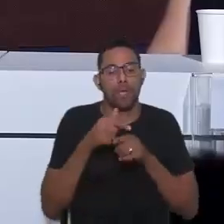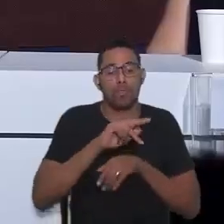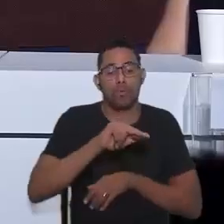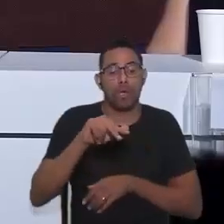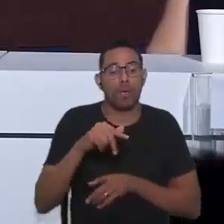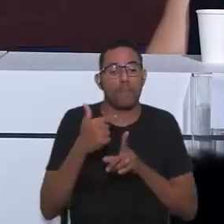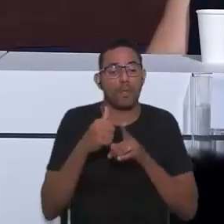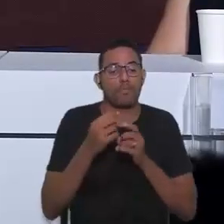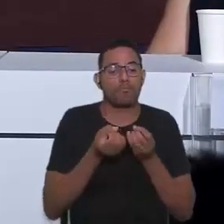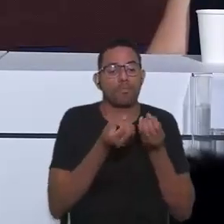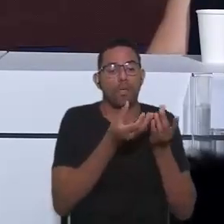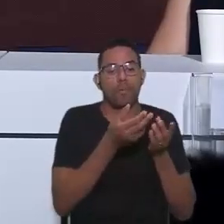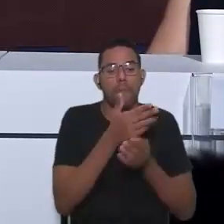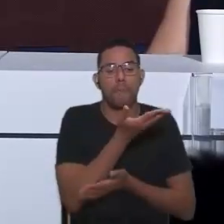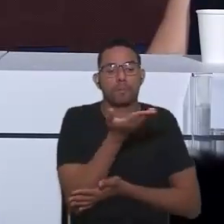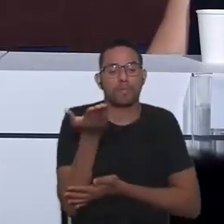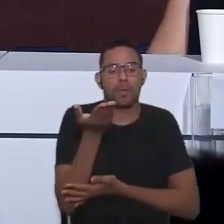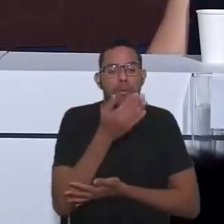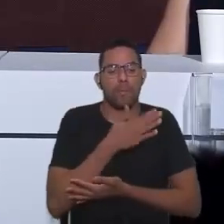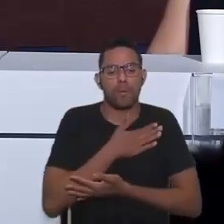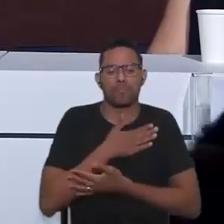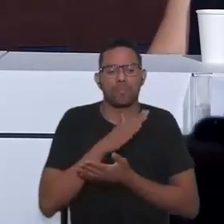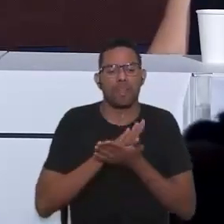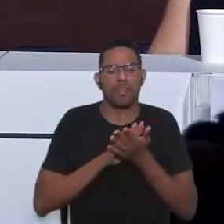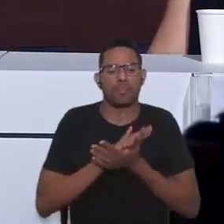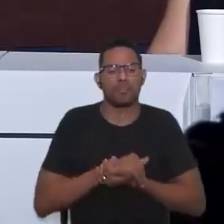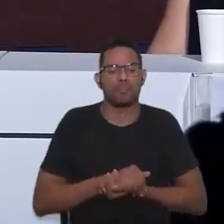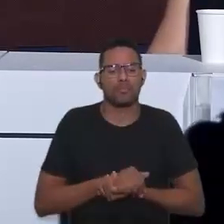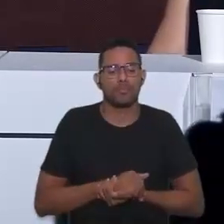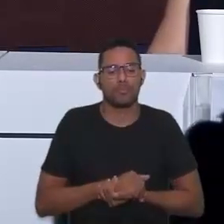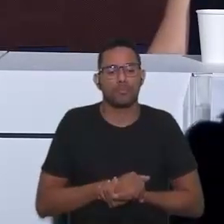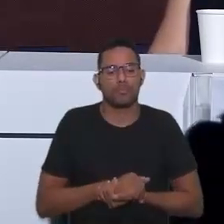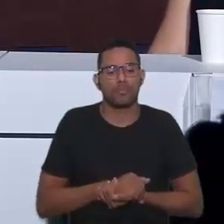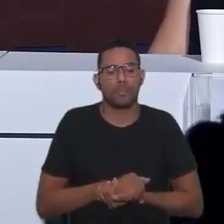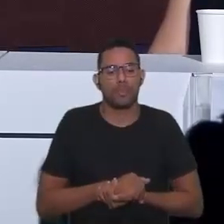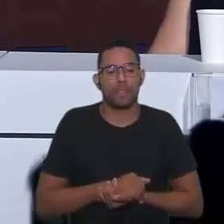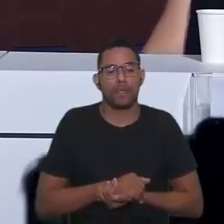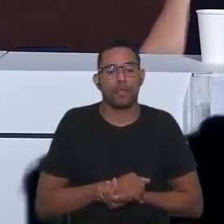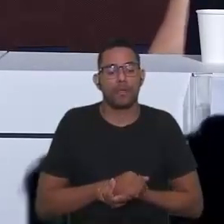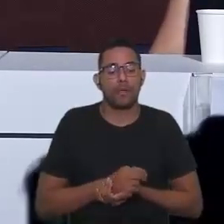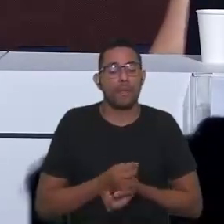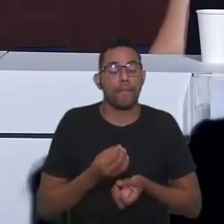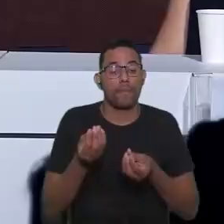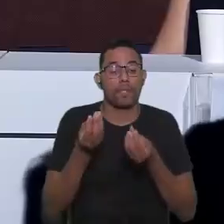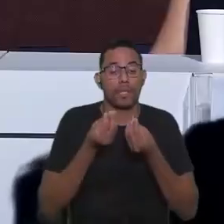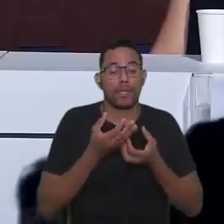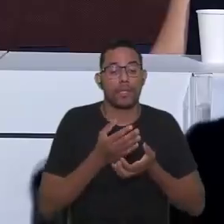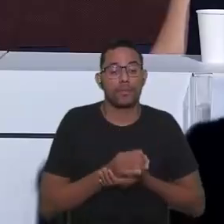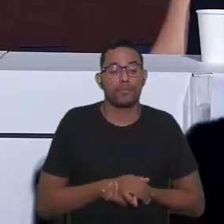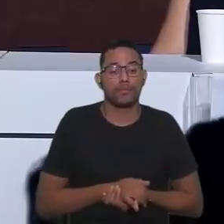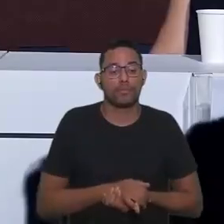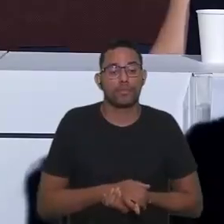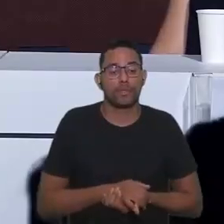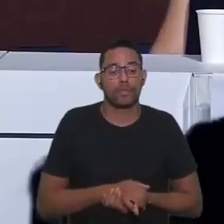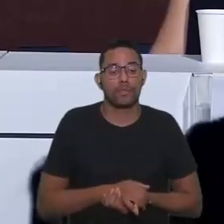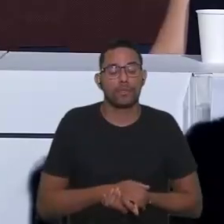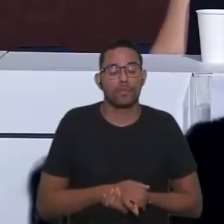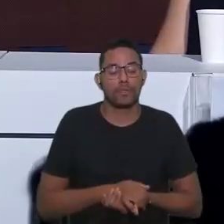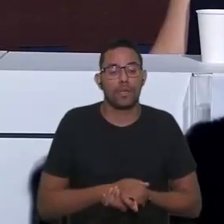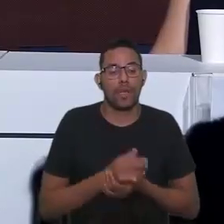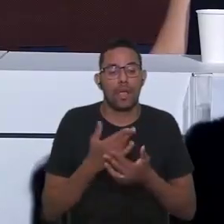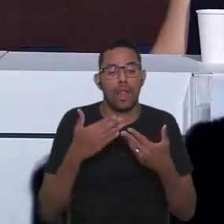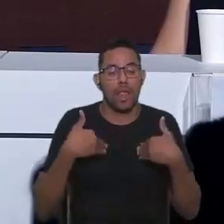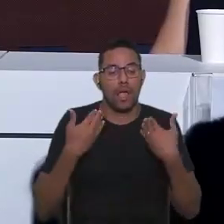é, porque ela não deixaria uma miséria para mim de maneira nenhuma. Ela deixaria sempre um resto